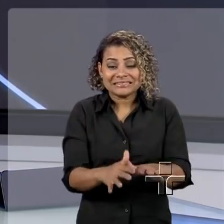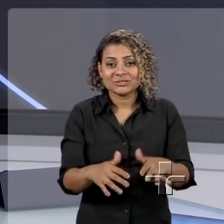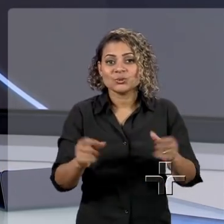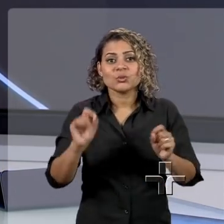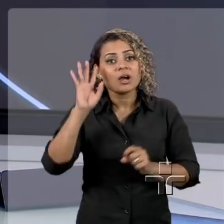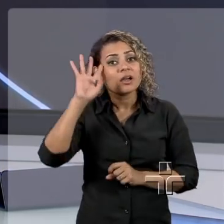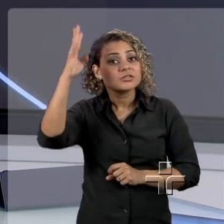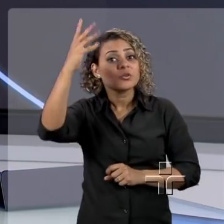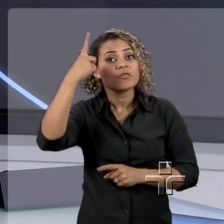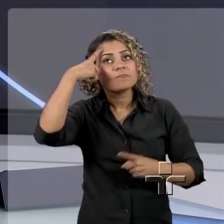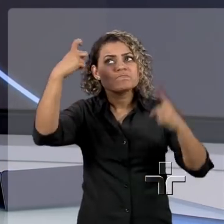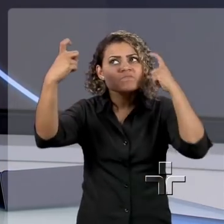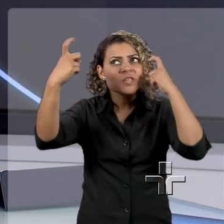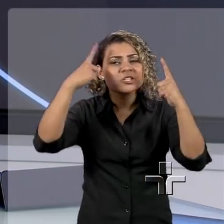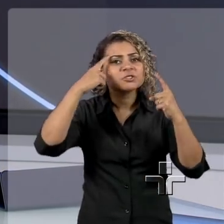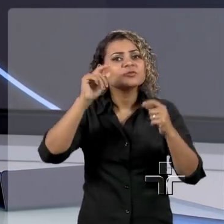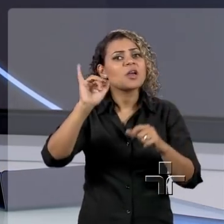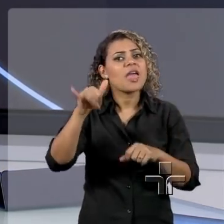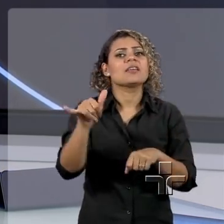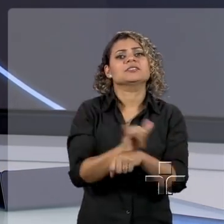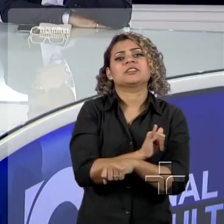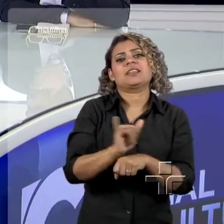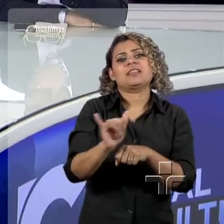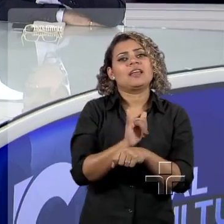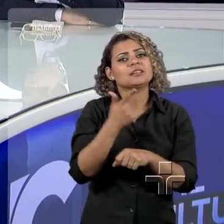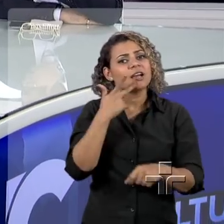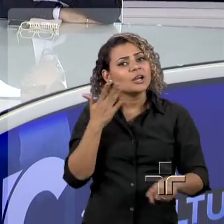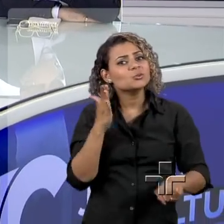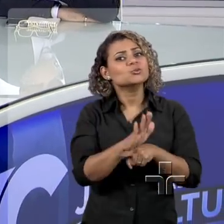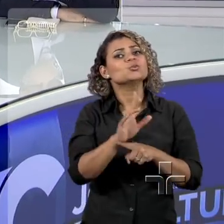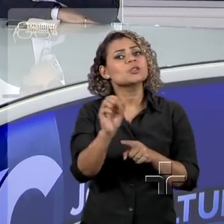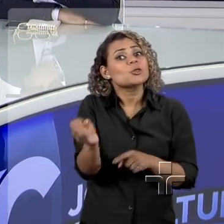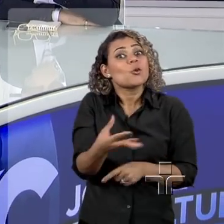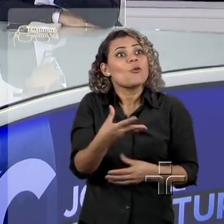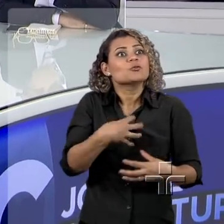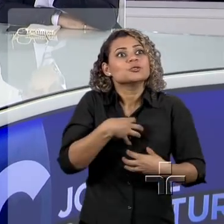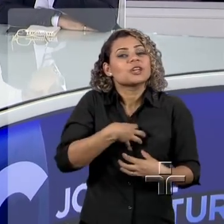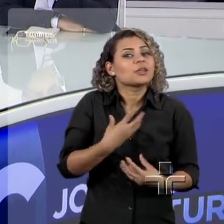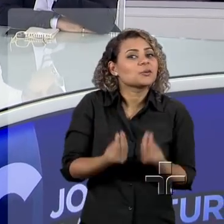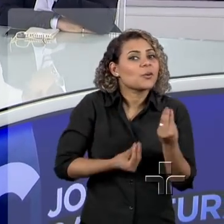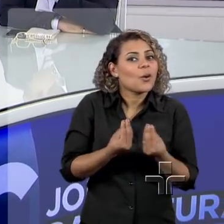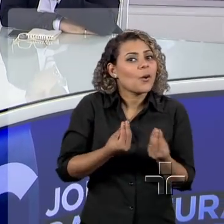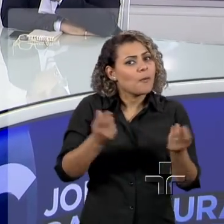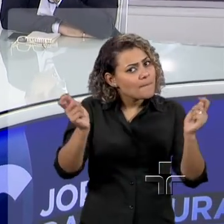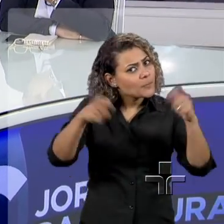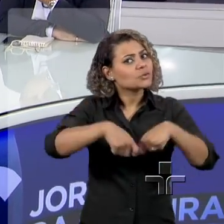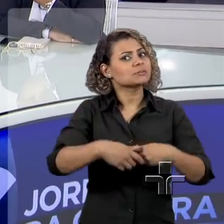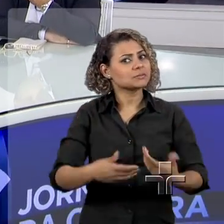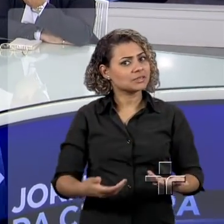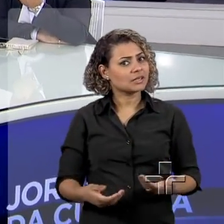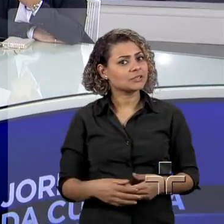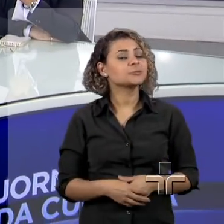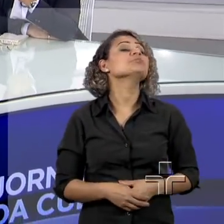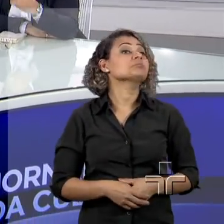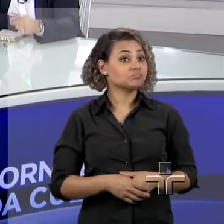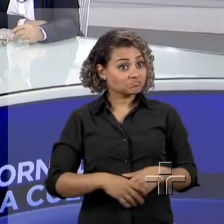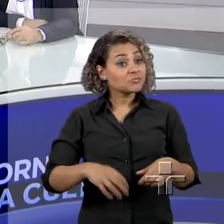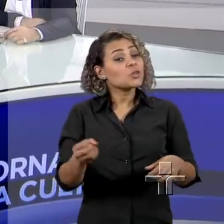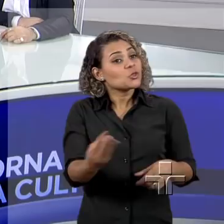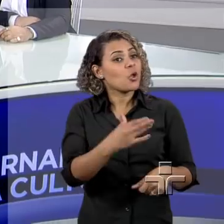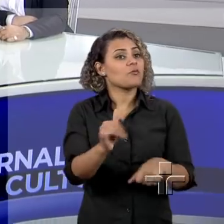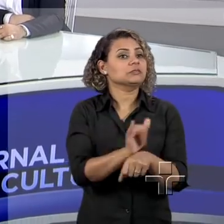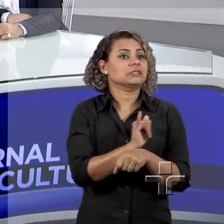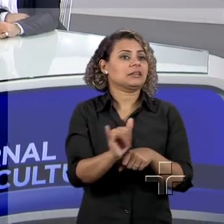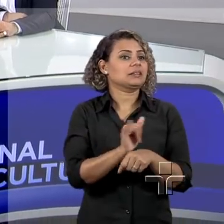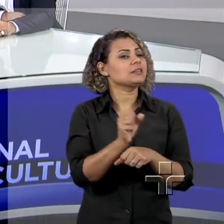da economia criativa aparecem cada vez mais como uma nova alternativa, né? Como uma possibilidade. É uma nova alternativa, sem